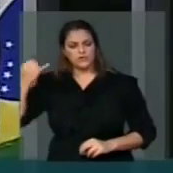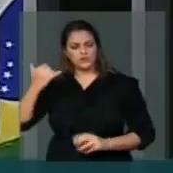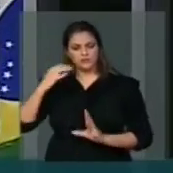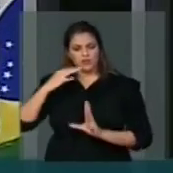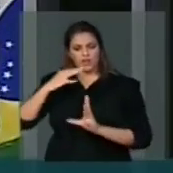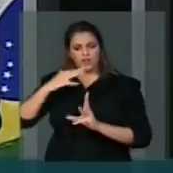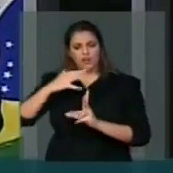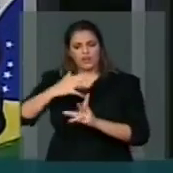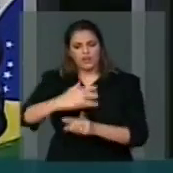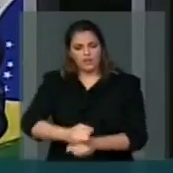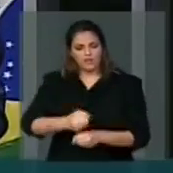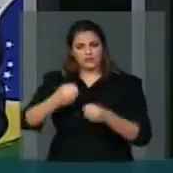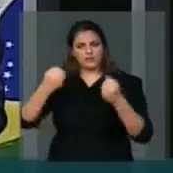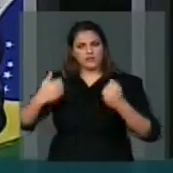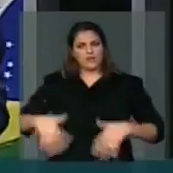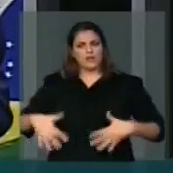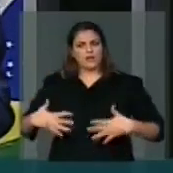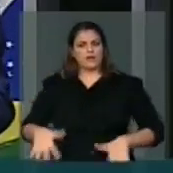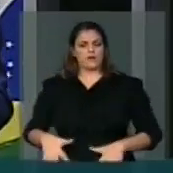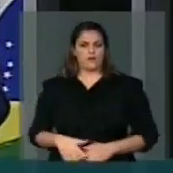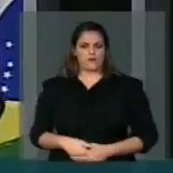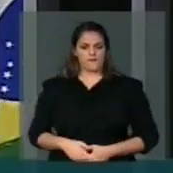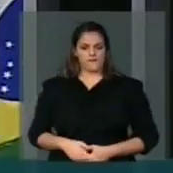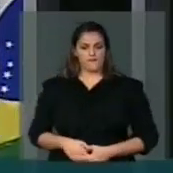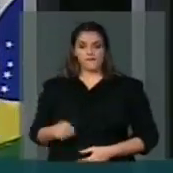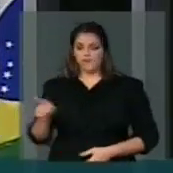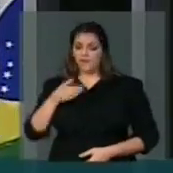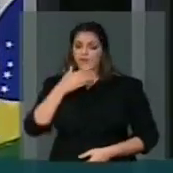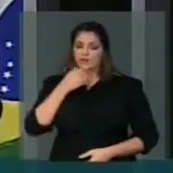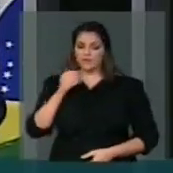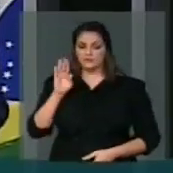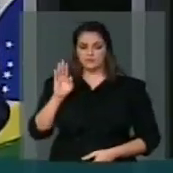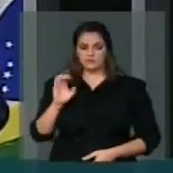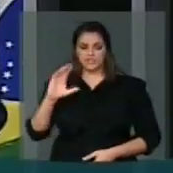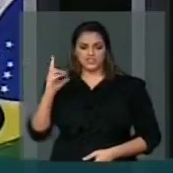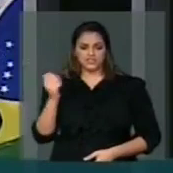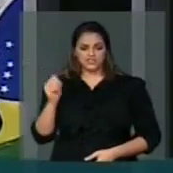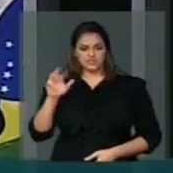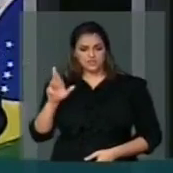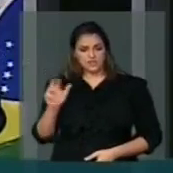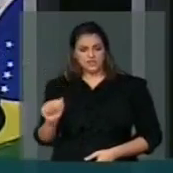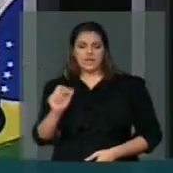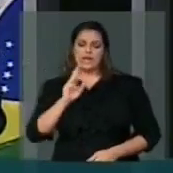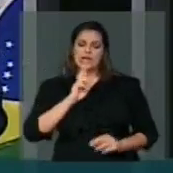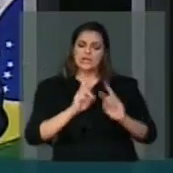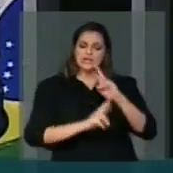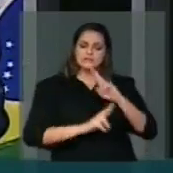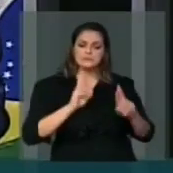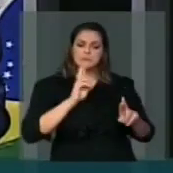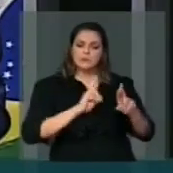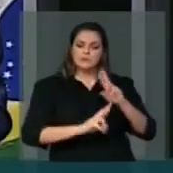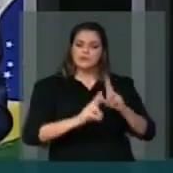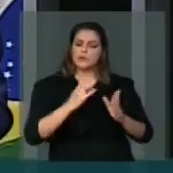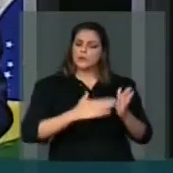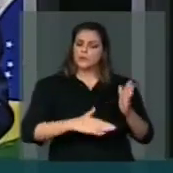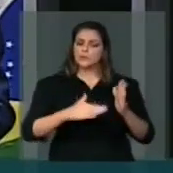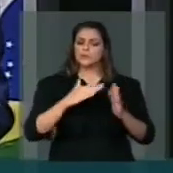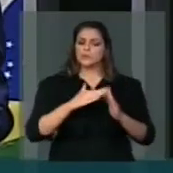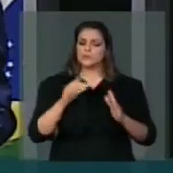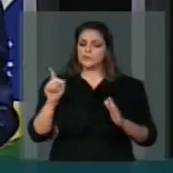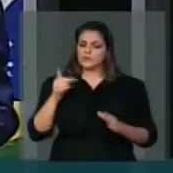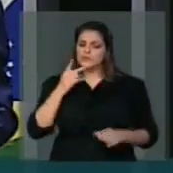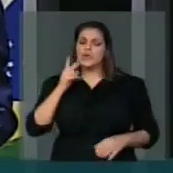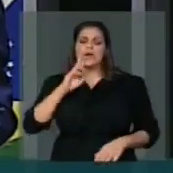eu me surpreendi. O senhor Bechara respondeu a todos os questionamentos, dando-me